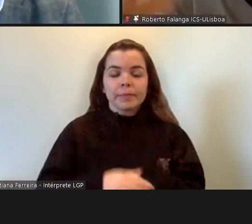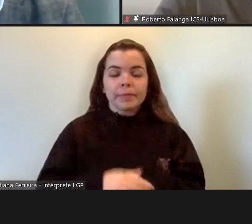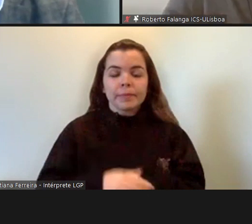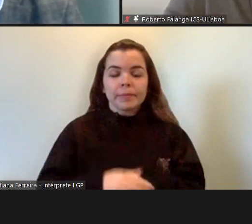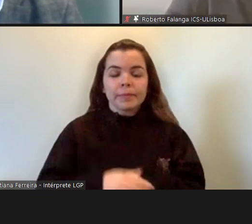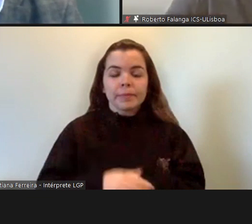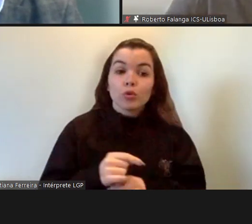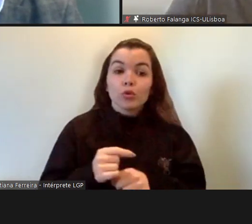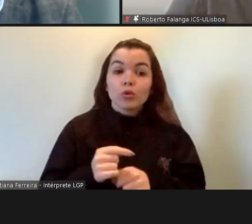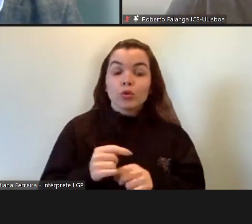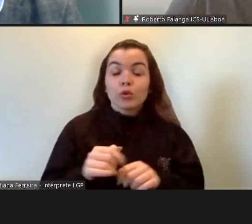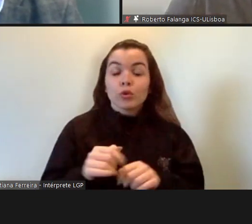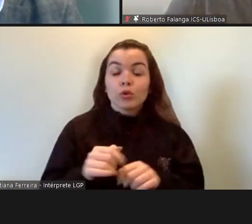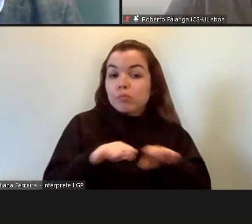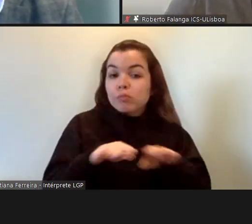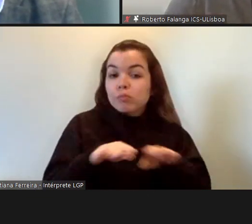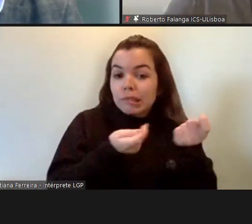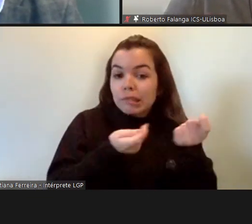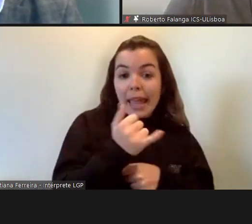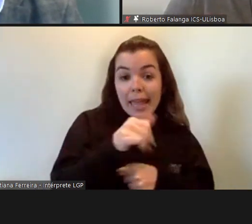mesa redonda organizada pelo INA,